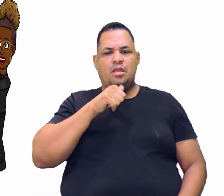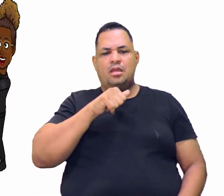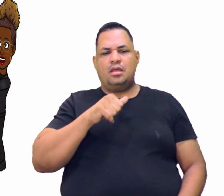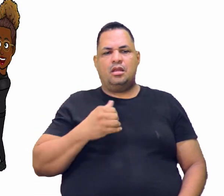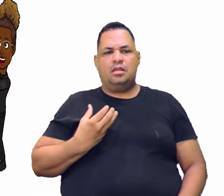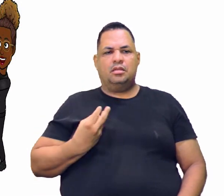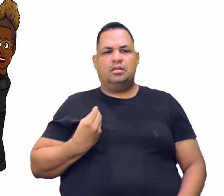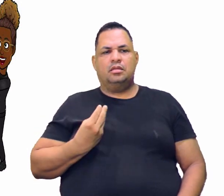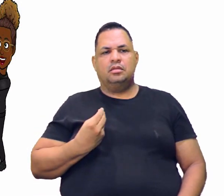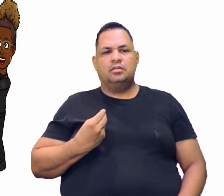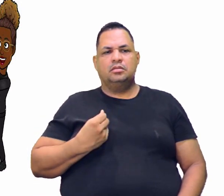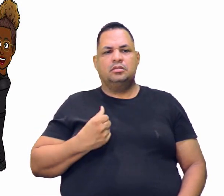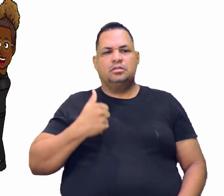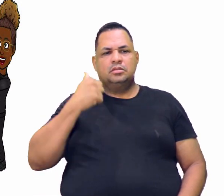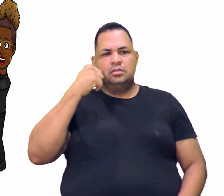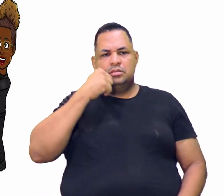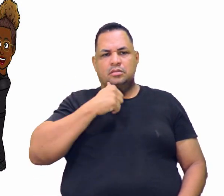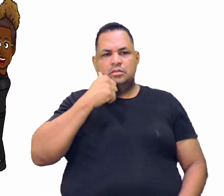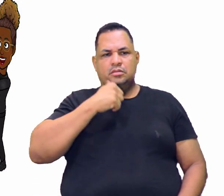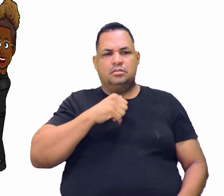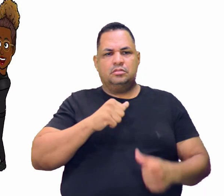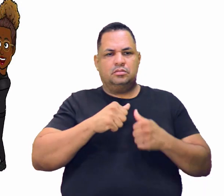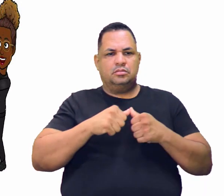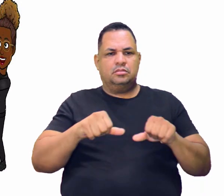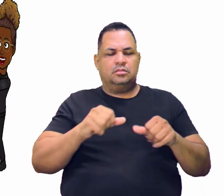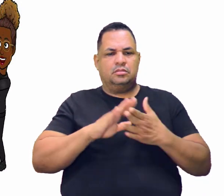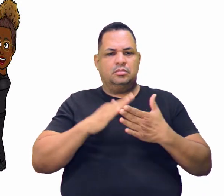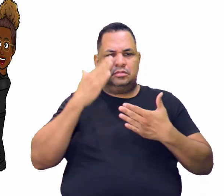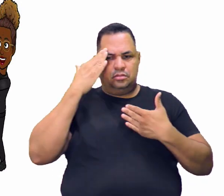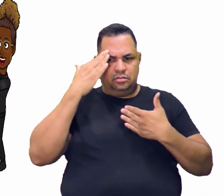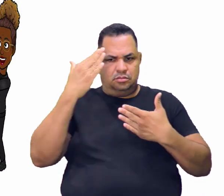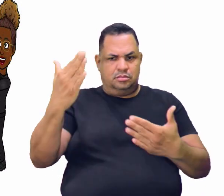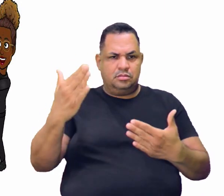ficaram. Isso acontece, tá, amado?